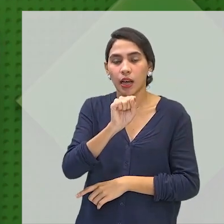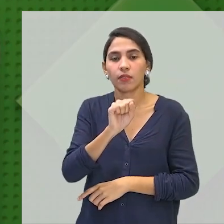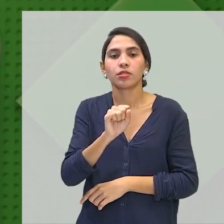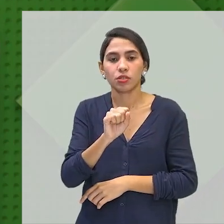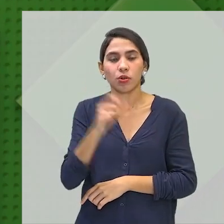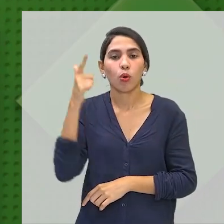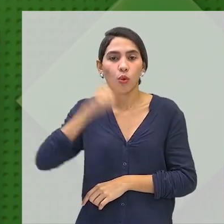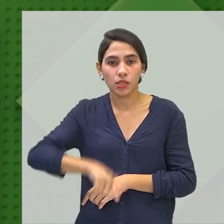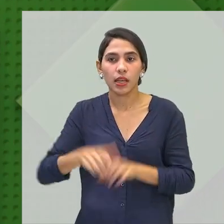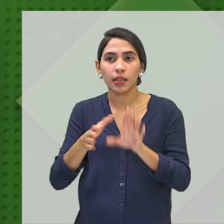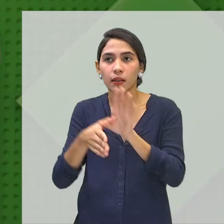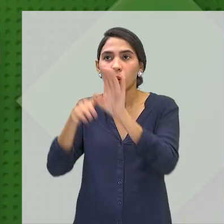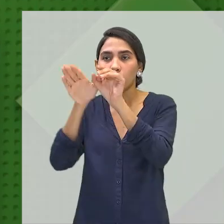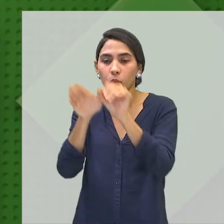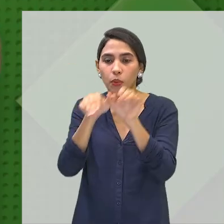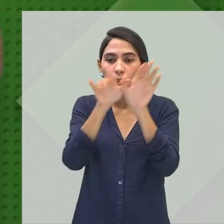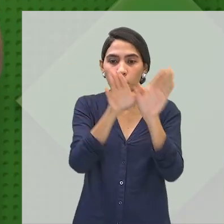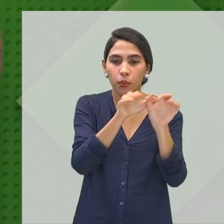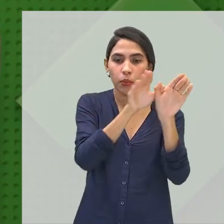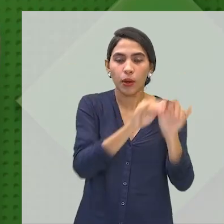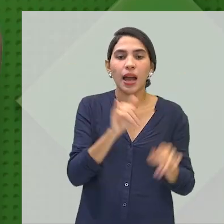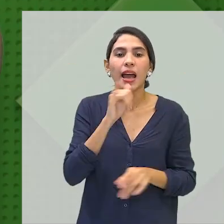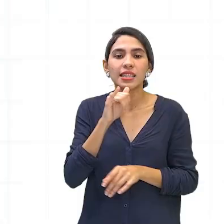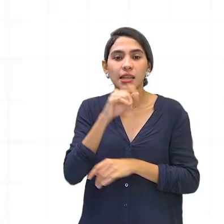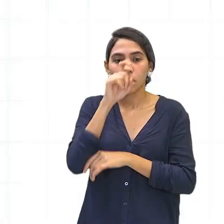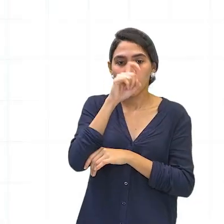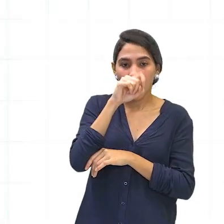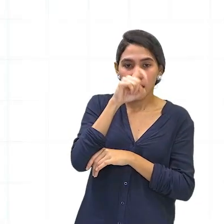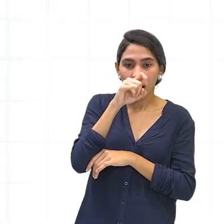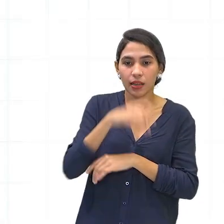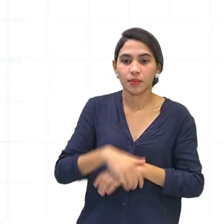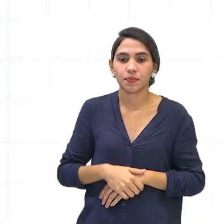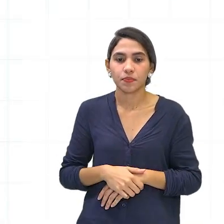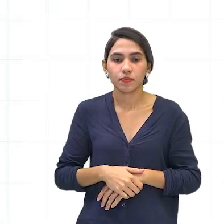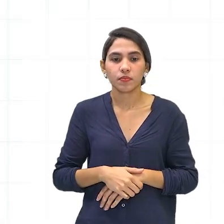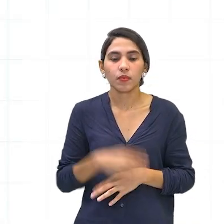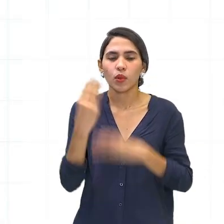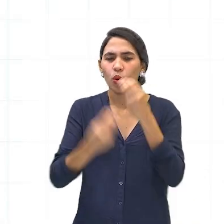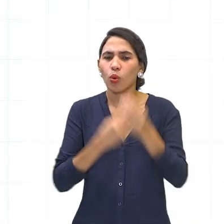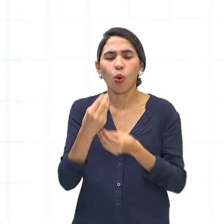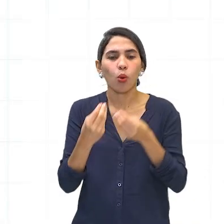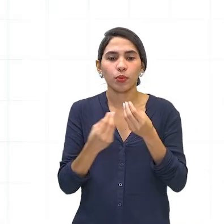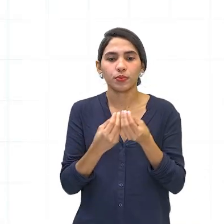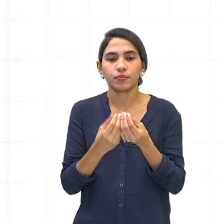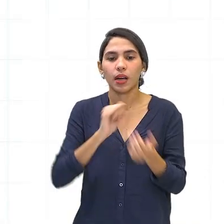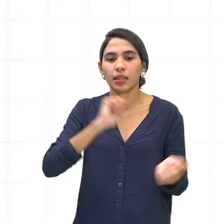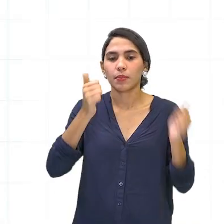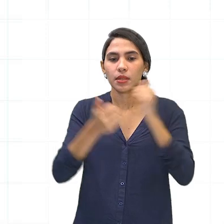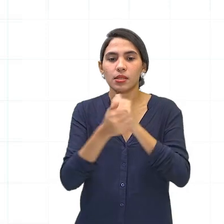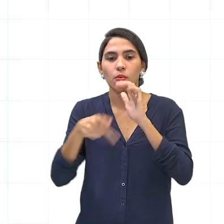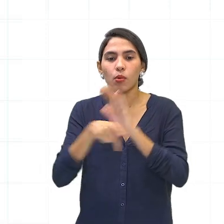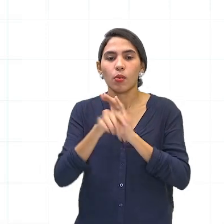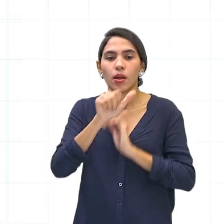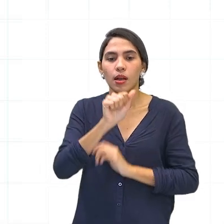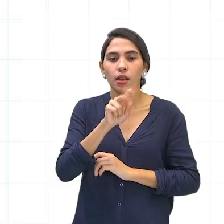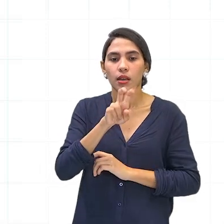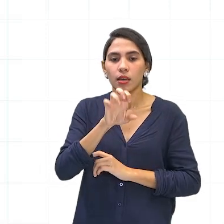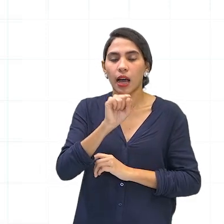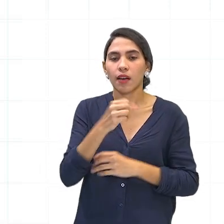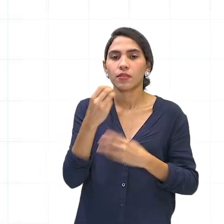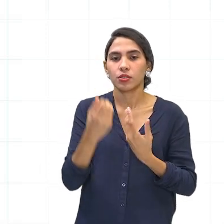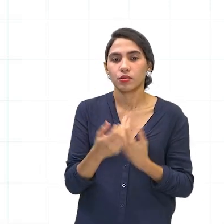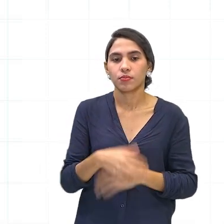a arara, que é um pássaro. Então vamos ver como que funciona e como que acontece essa adaptação das aves ao